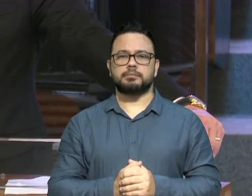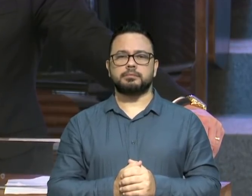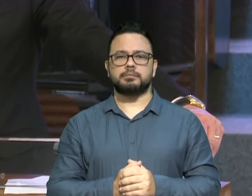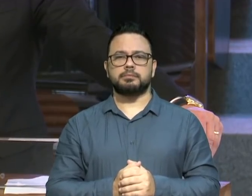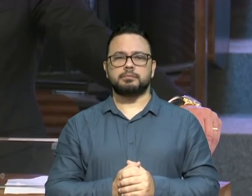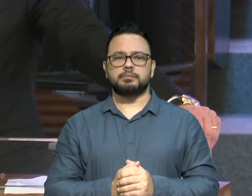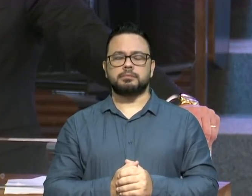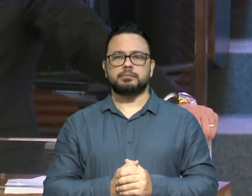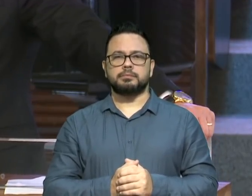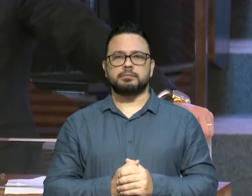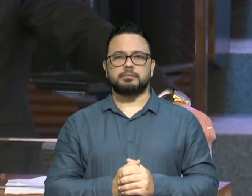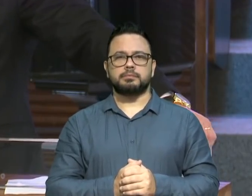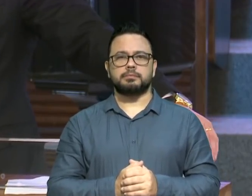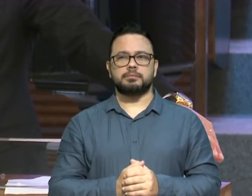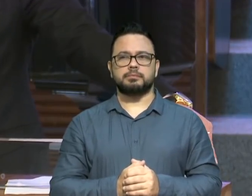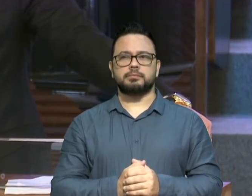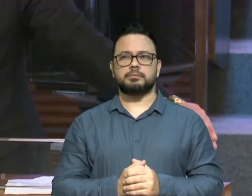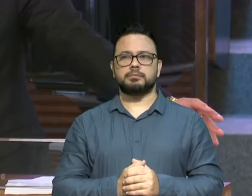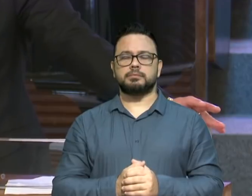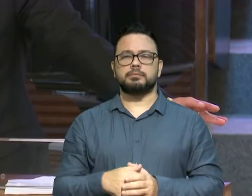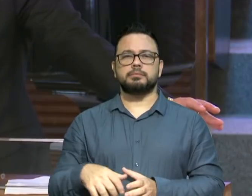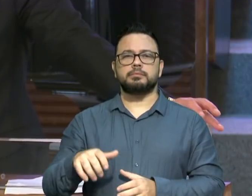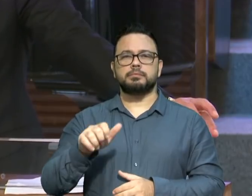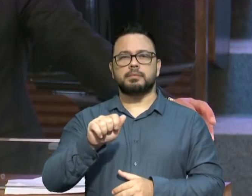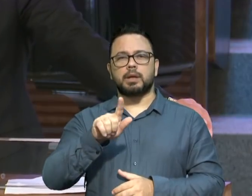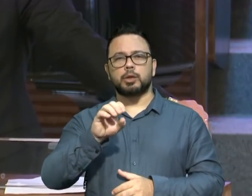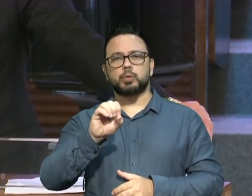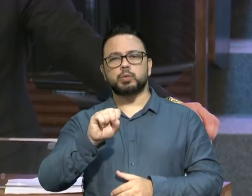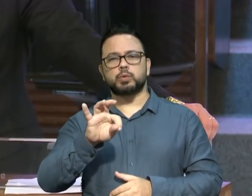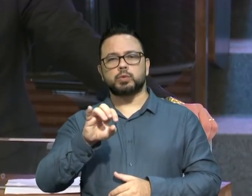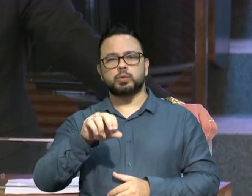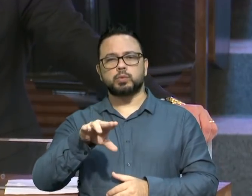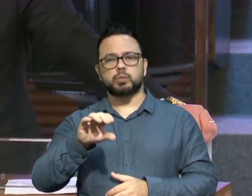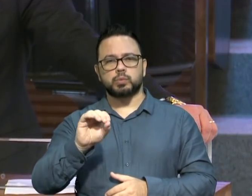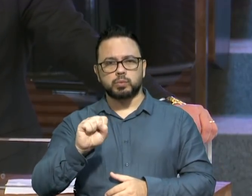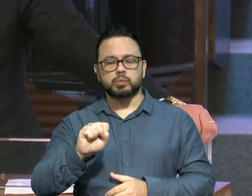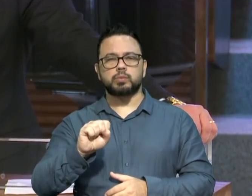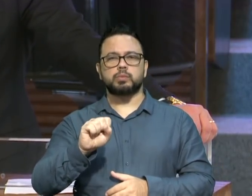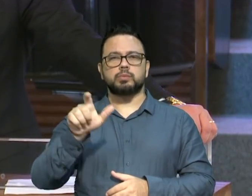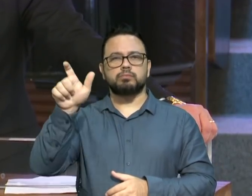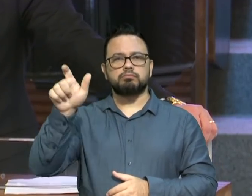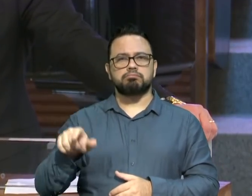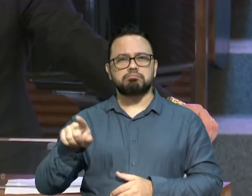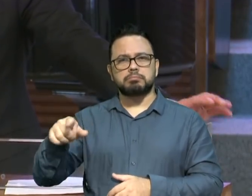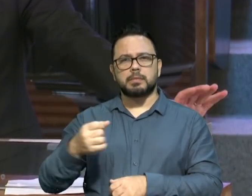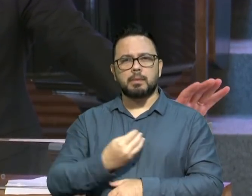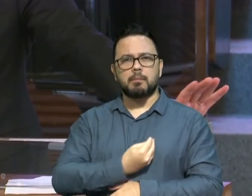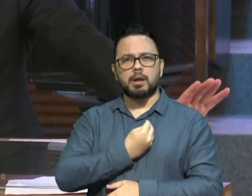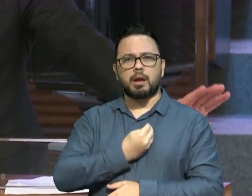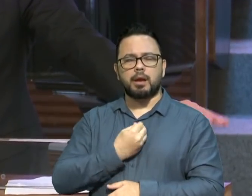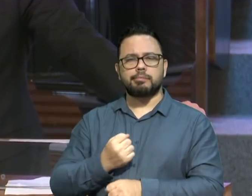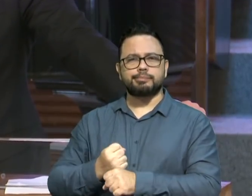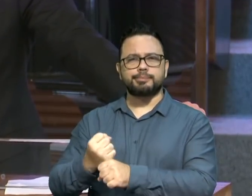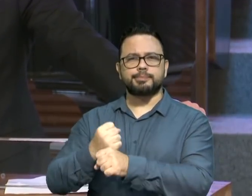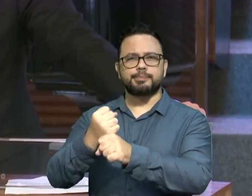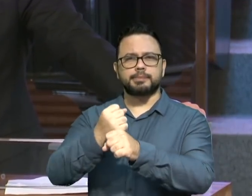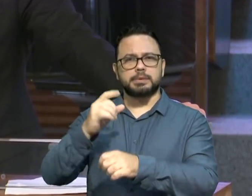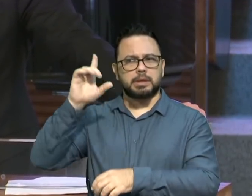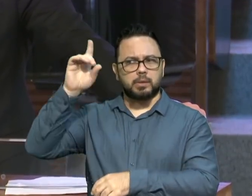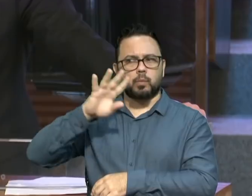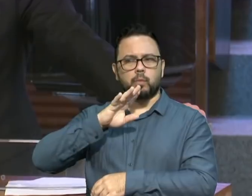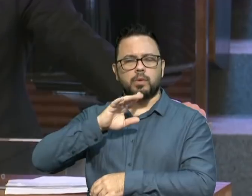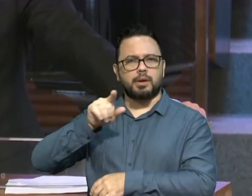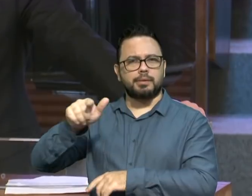o Agostinho de hipona Aurélio Agostinho de hipona e por toda a sua vida toda a sua obra Deus conhece o